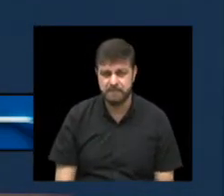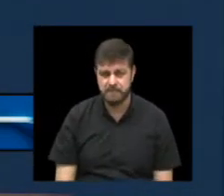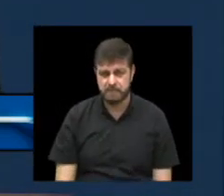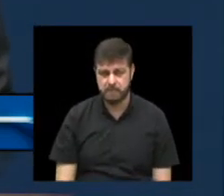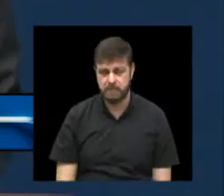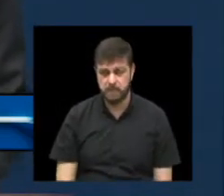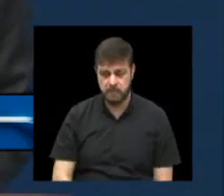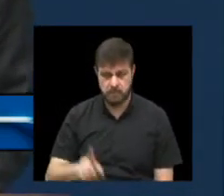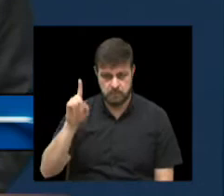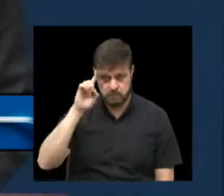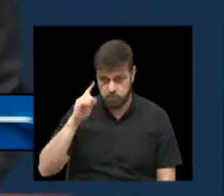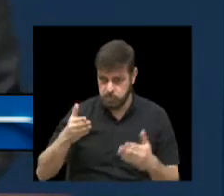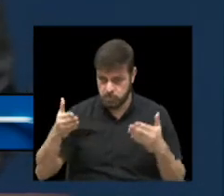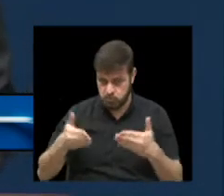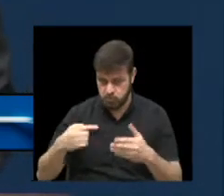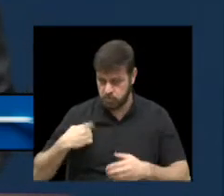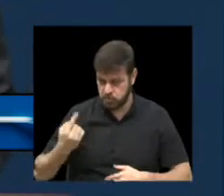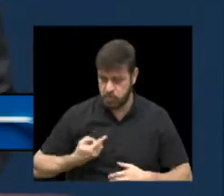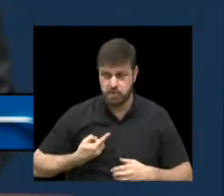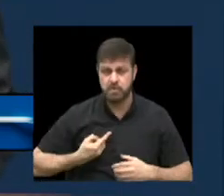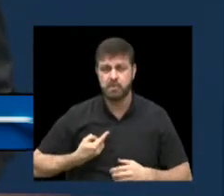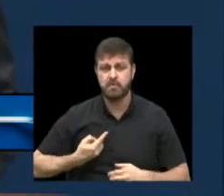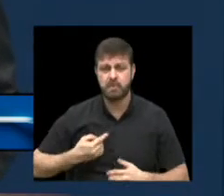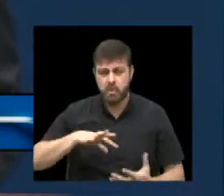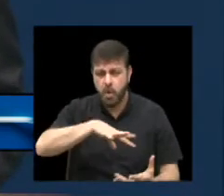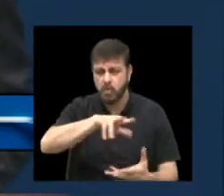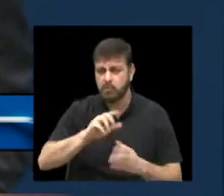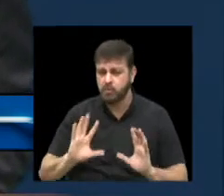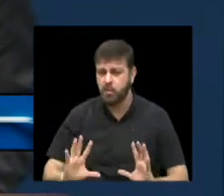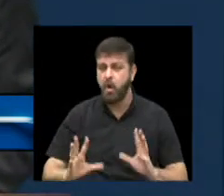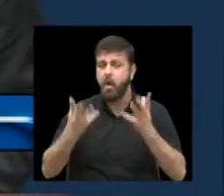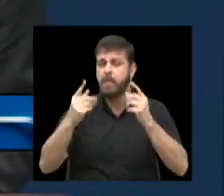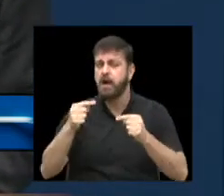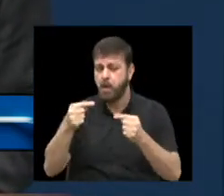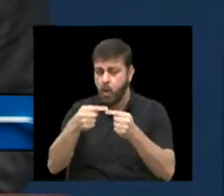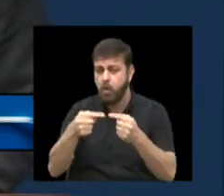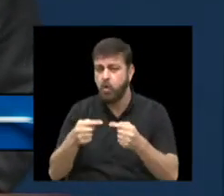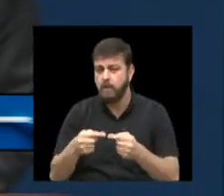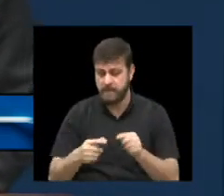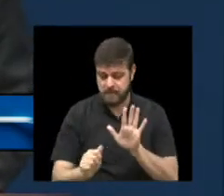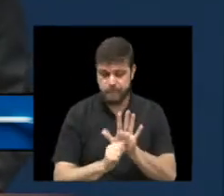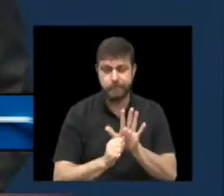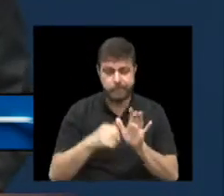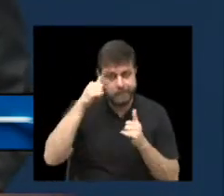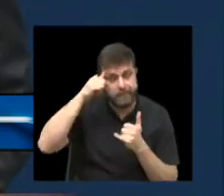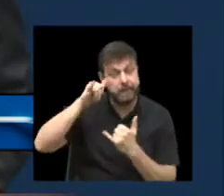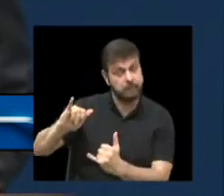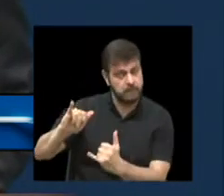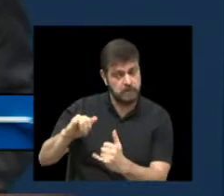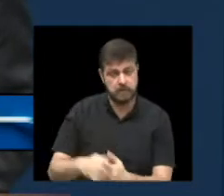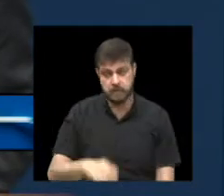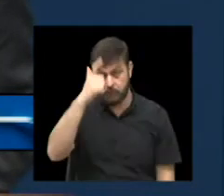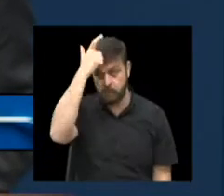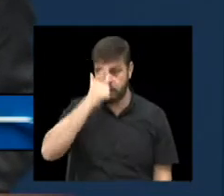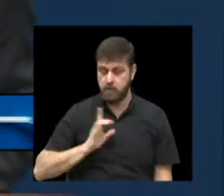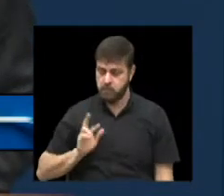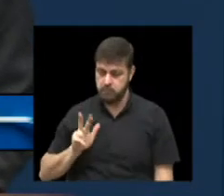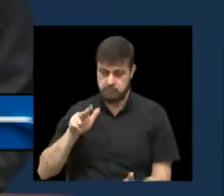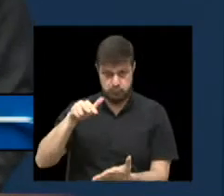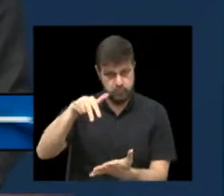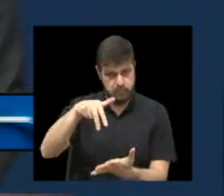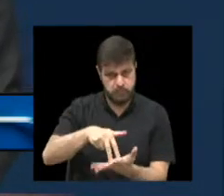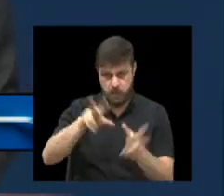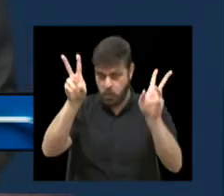na data de hoje, comemora-se o Dia Mundial de Combate às Drogas. Então, venho a essa tribuna trazer um